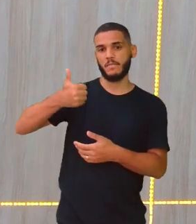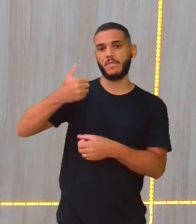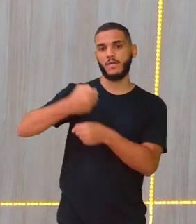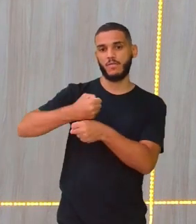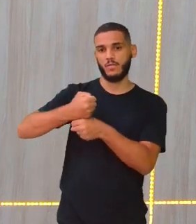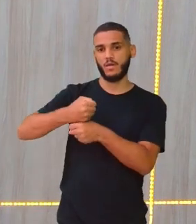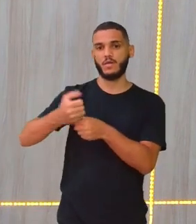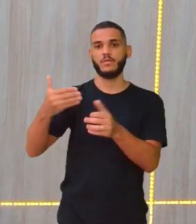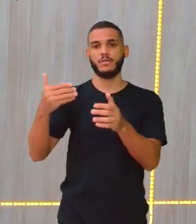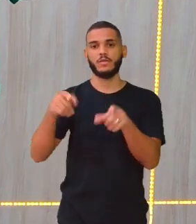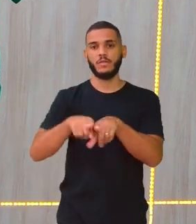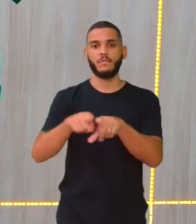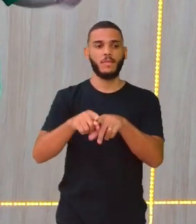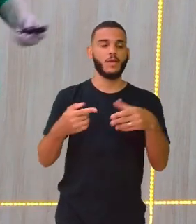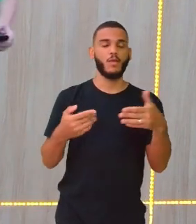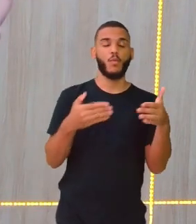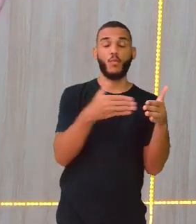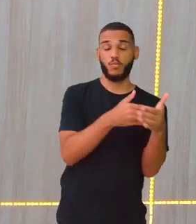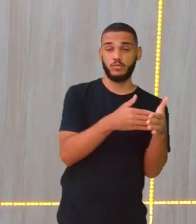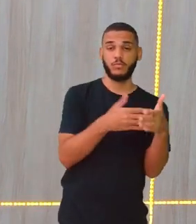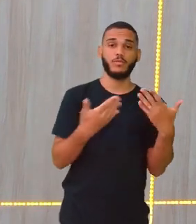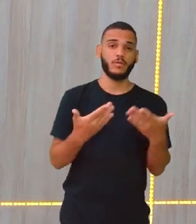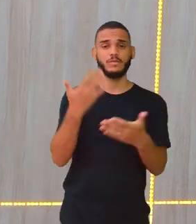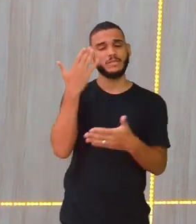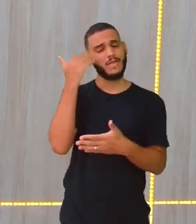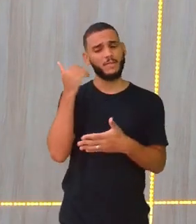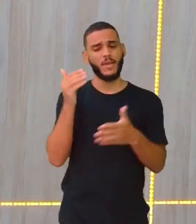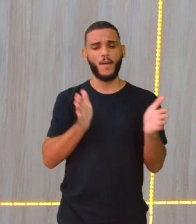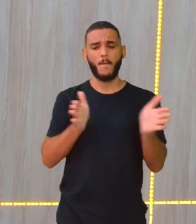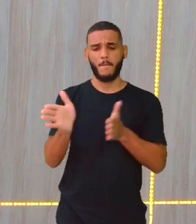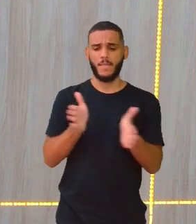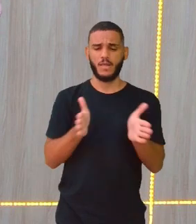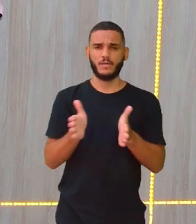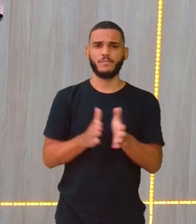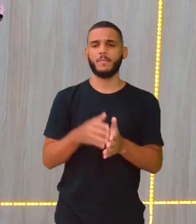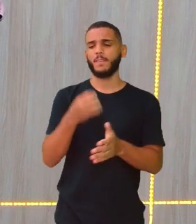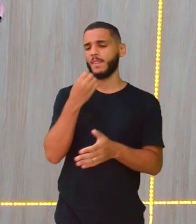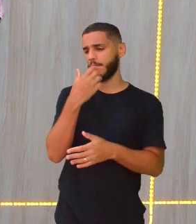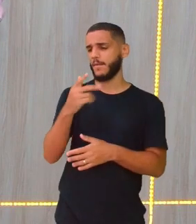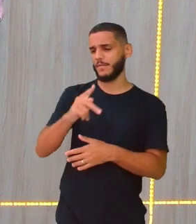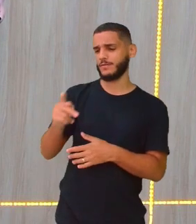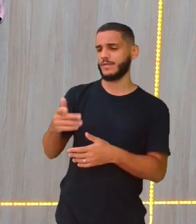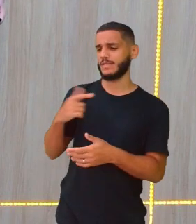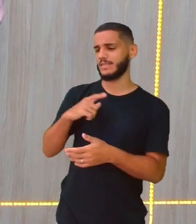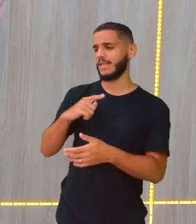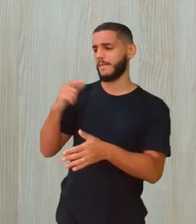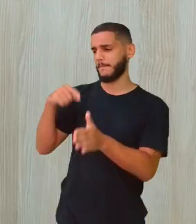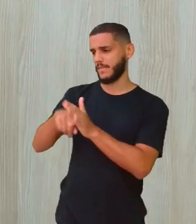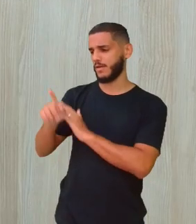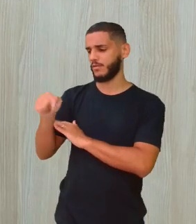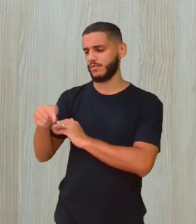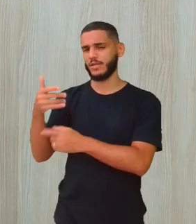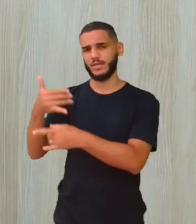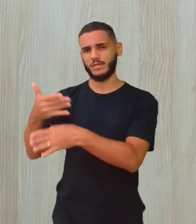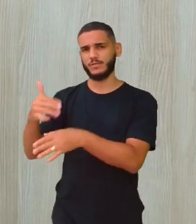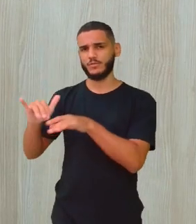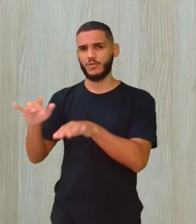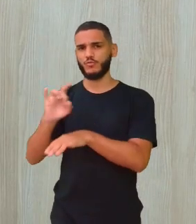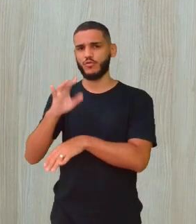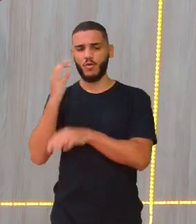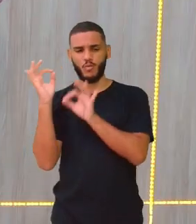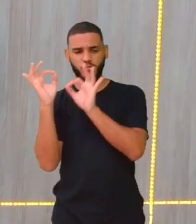eu quero saber quanto tempo se passou. Tudo bem, professora Marta? Alguma questão aí? Não, só estão